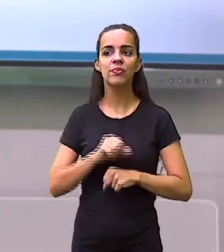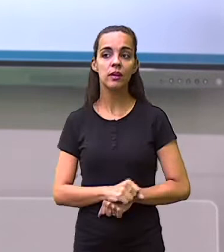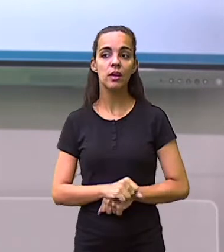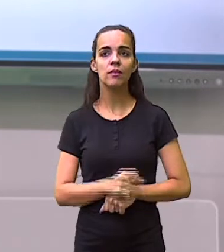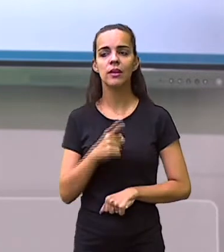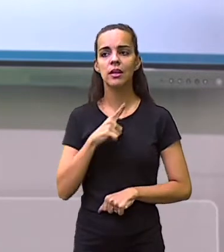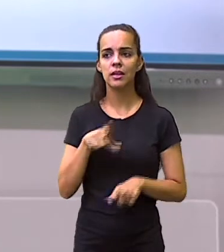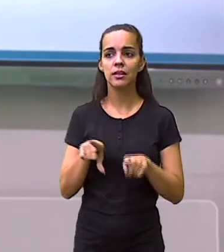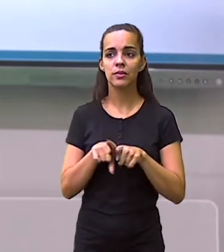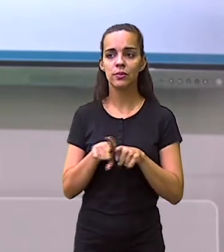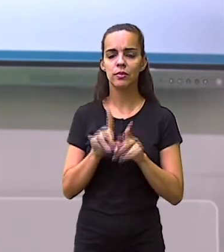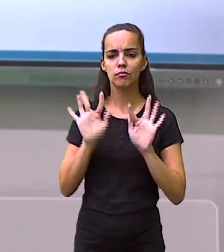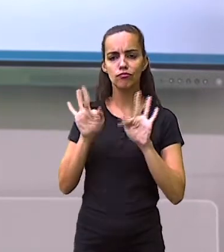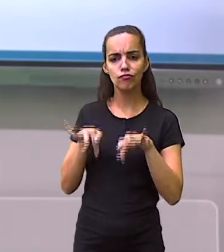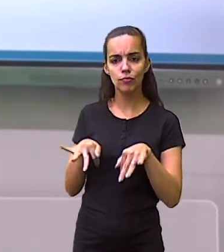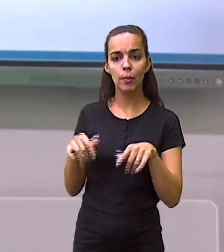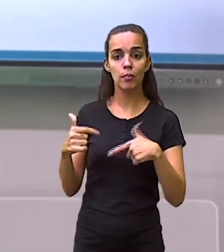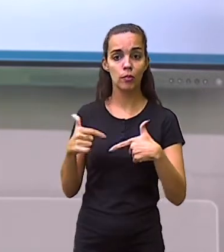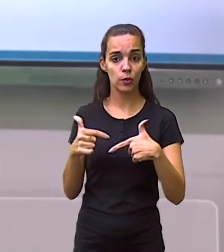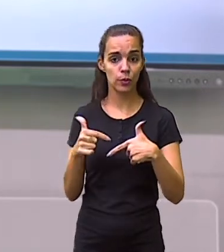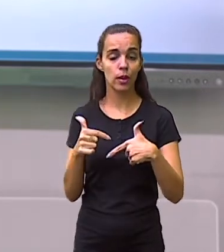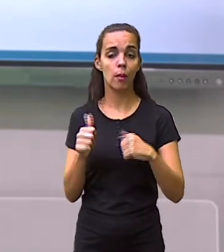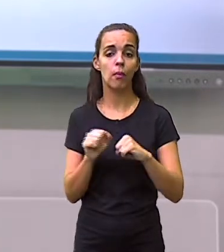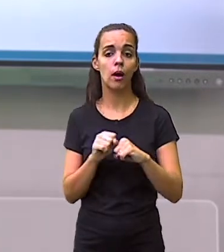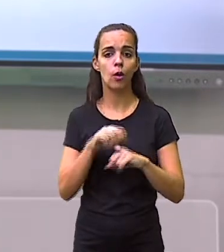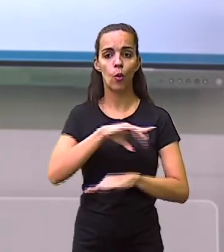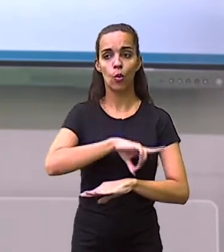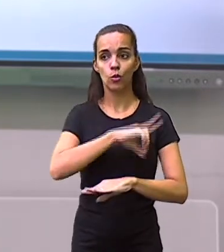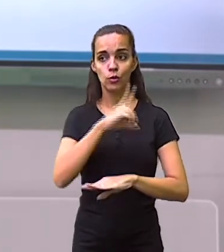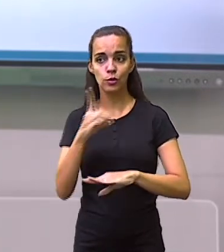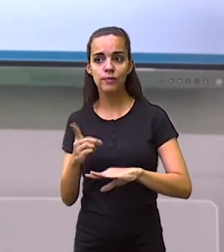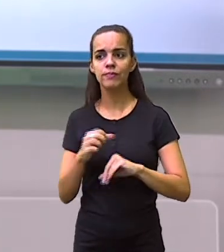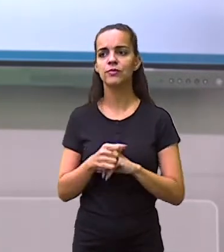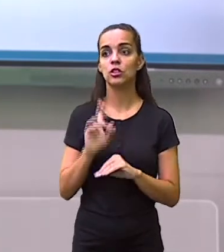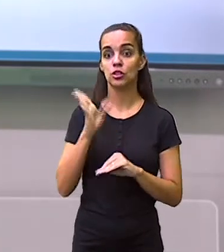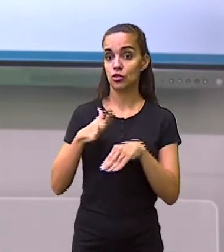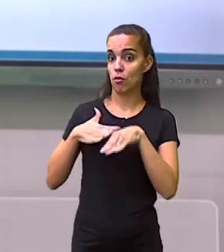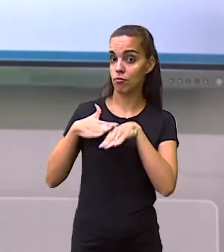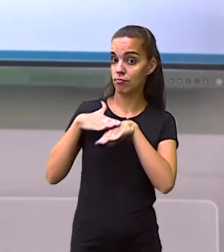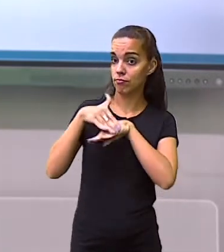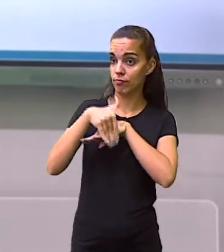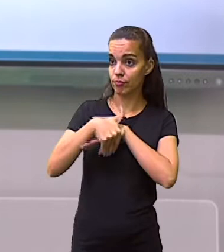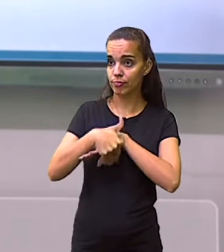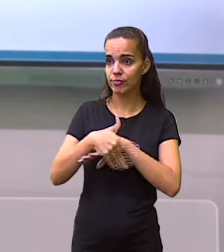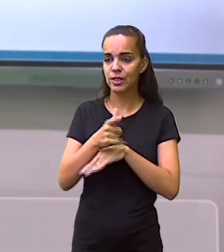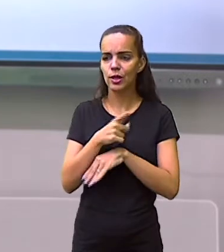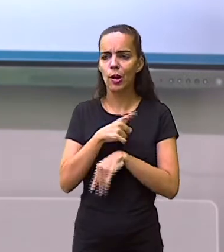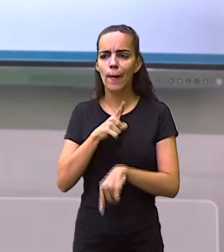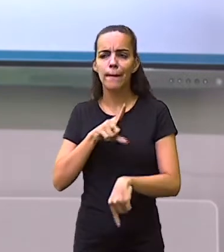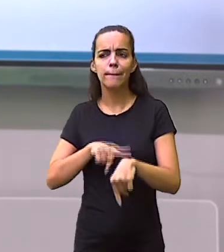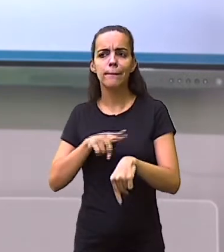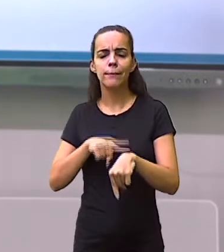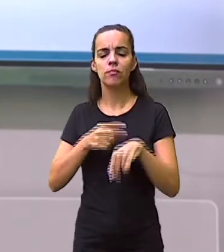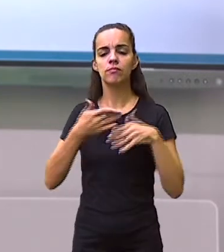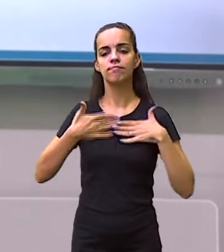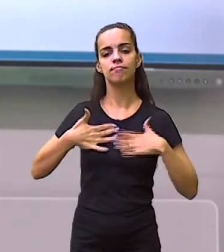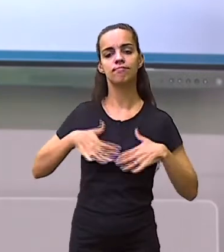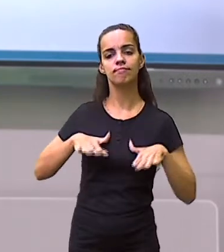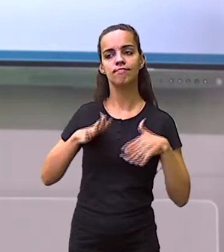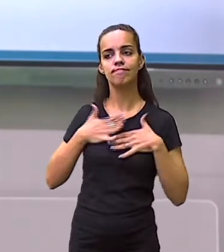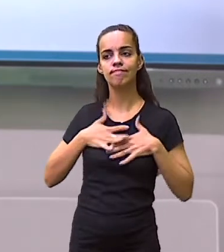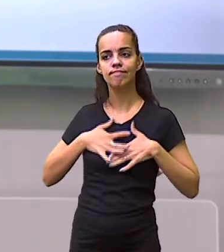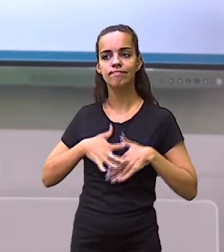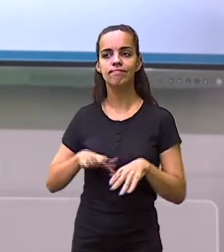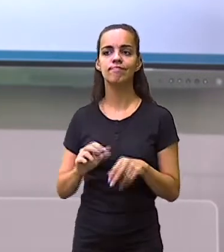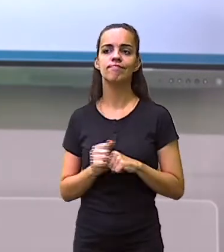do trabalho diurno durante o dia. Já à noite, é o momento de descanso